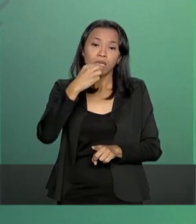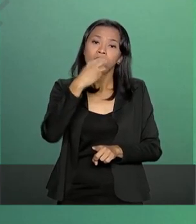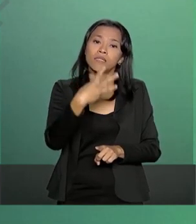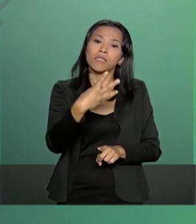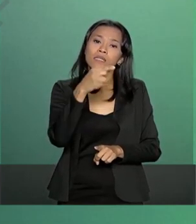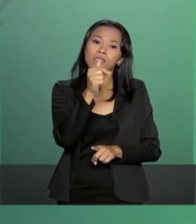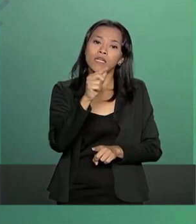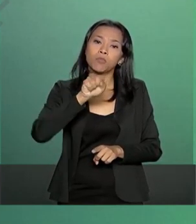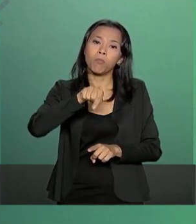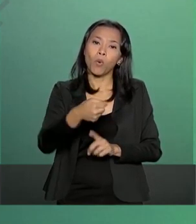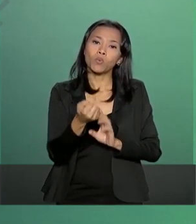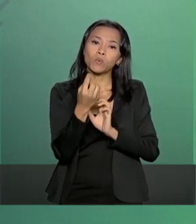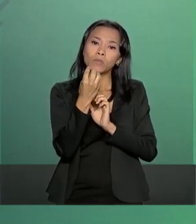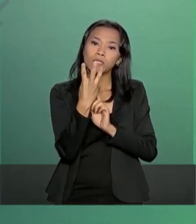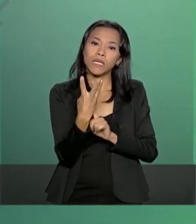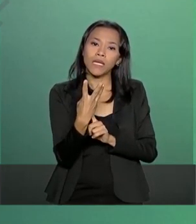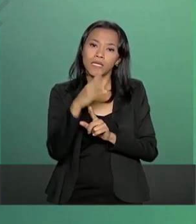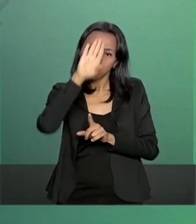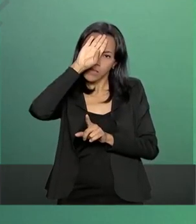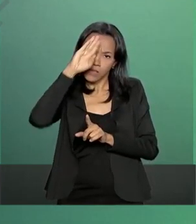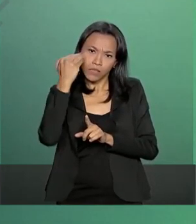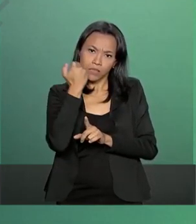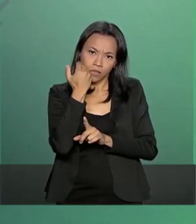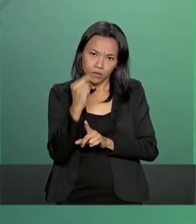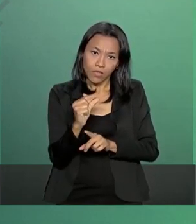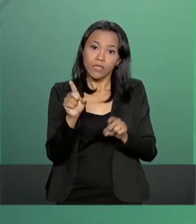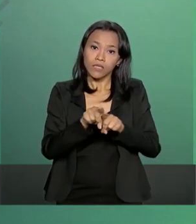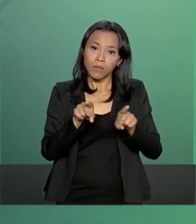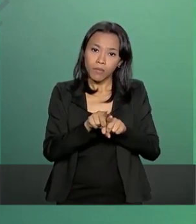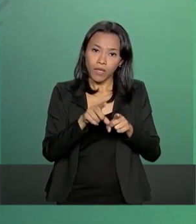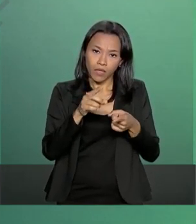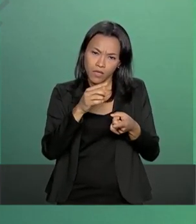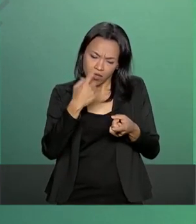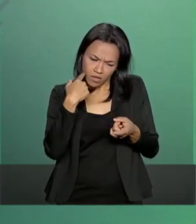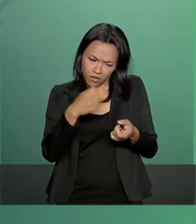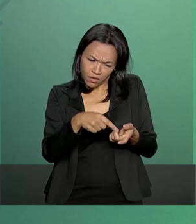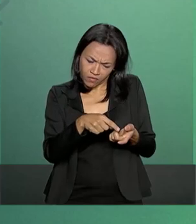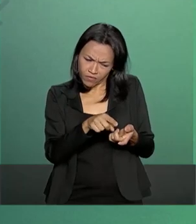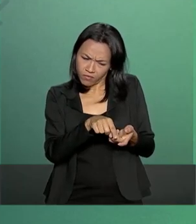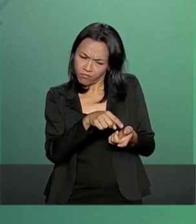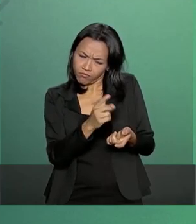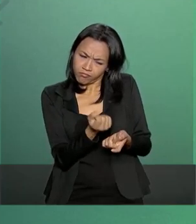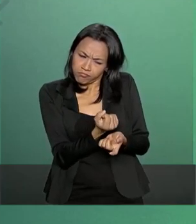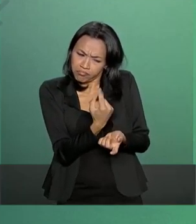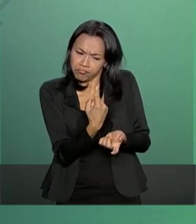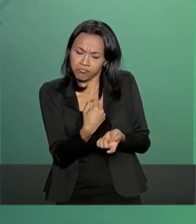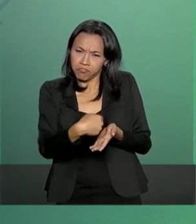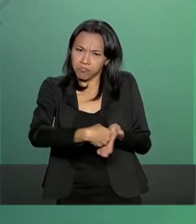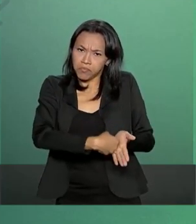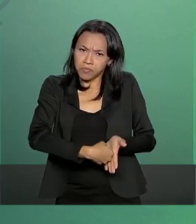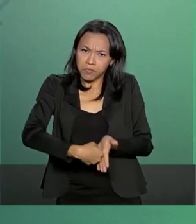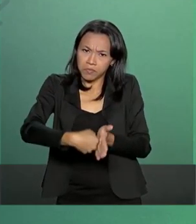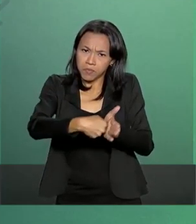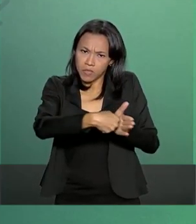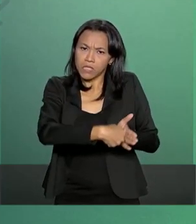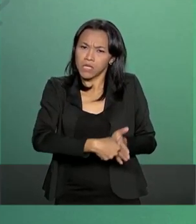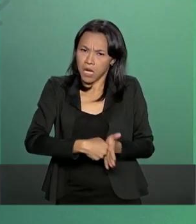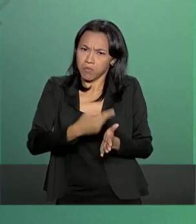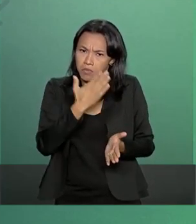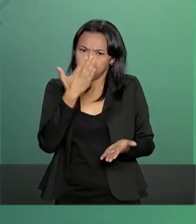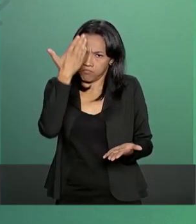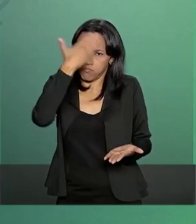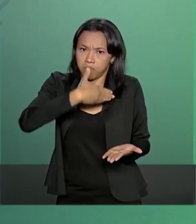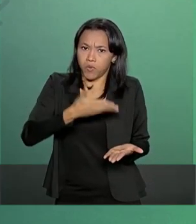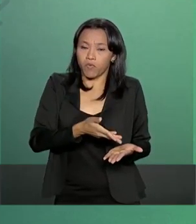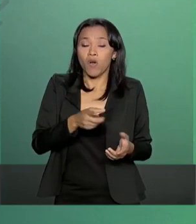37,3 e alteração de alguns exames laboratoriais. Foi iniciada antibiótico-terapia de